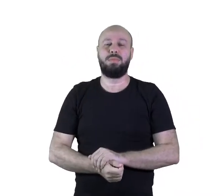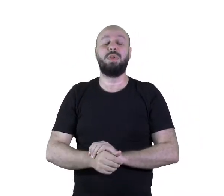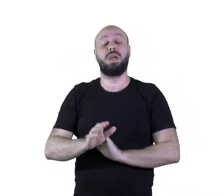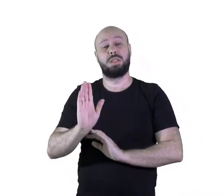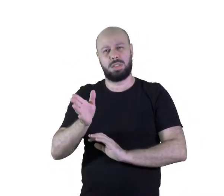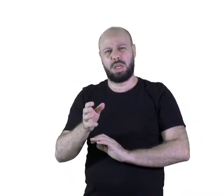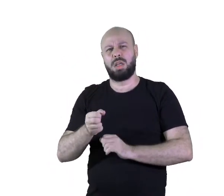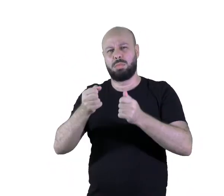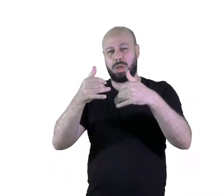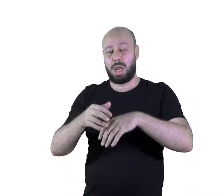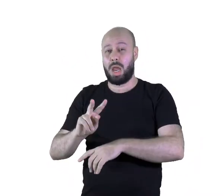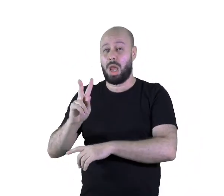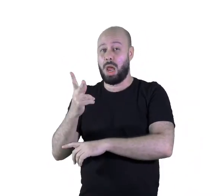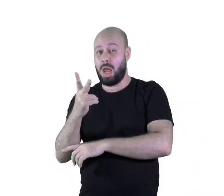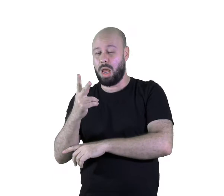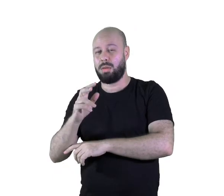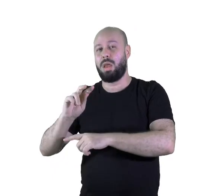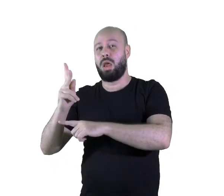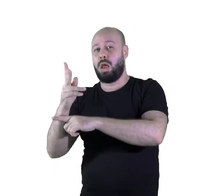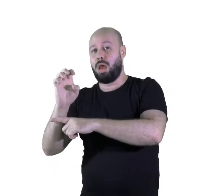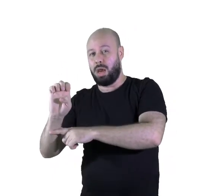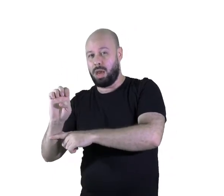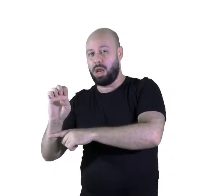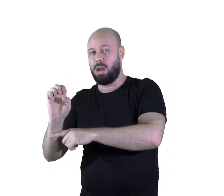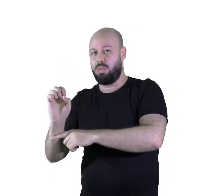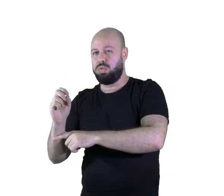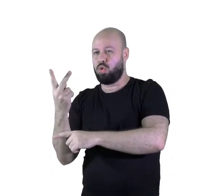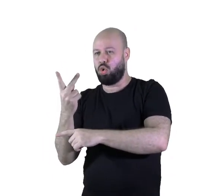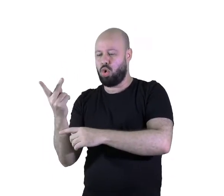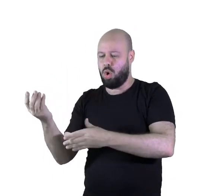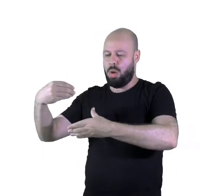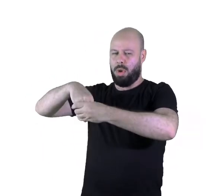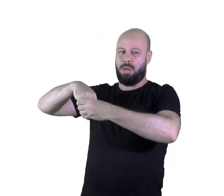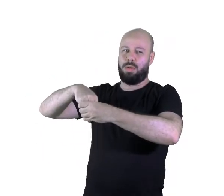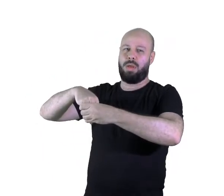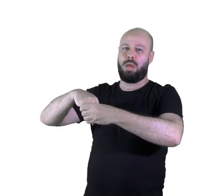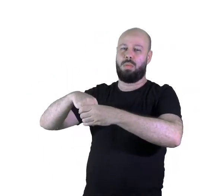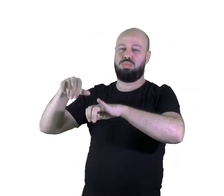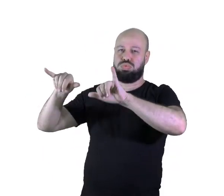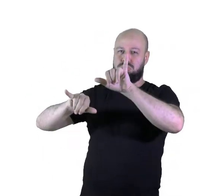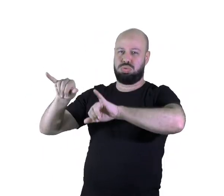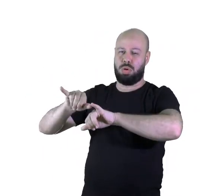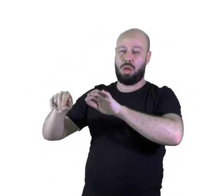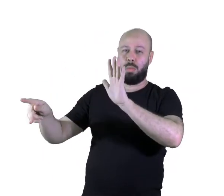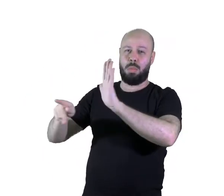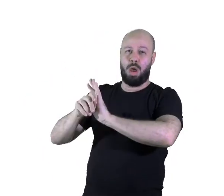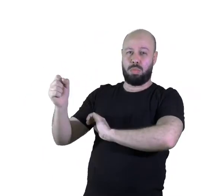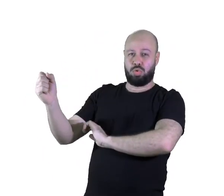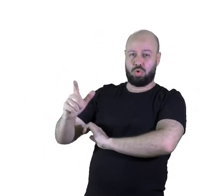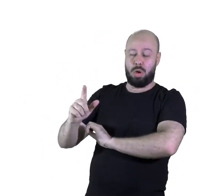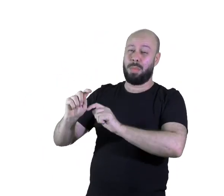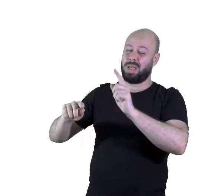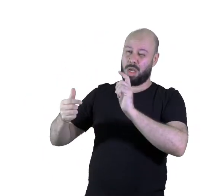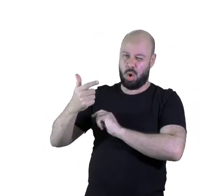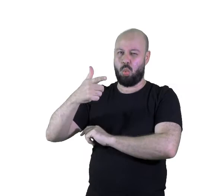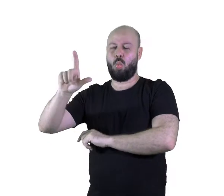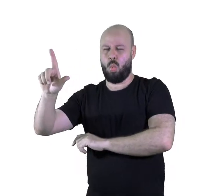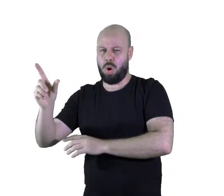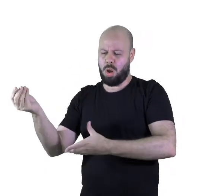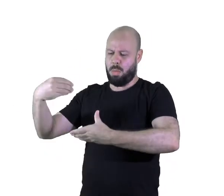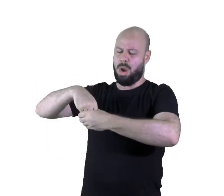de hidrogênio e hélio, né? As principais substâncias que formam o Sol, mas existem outras também.